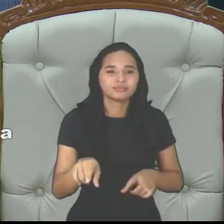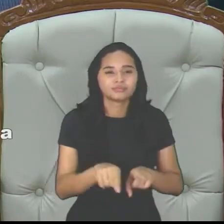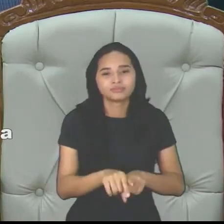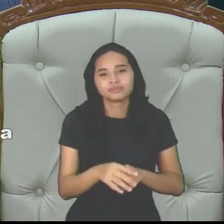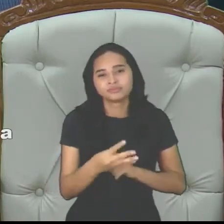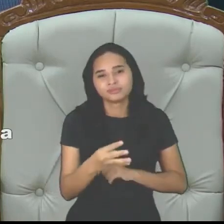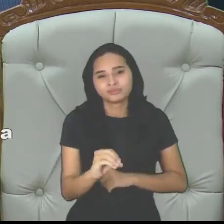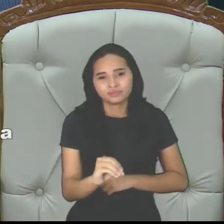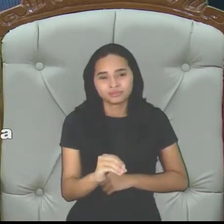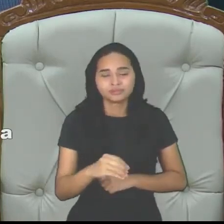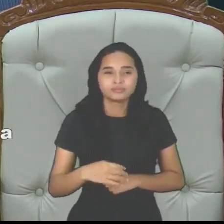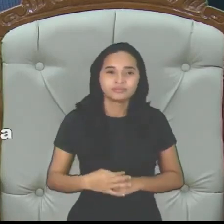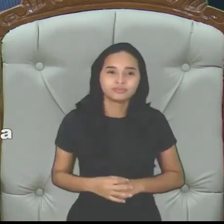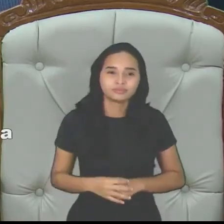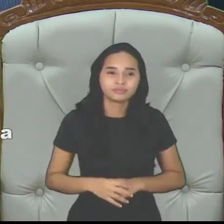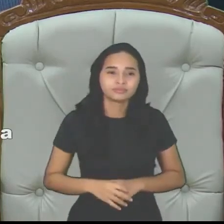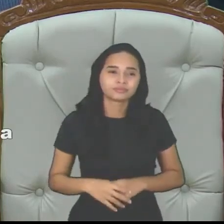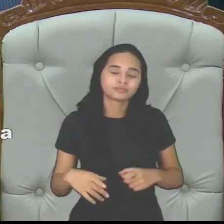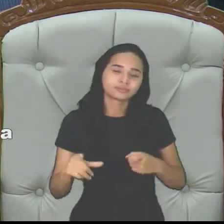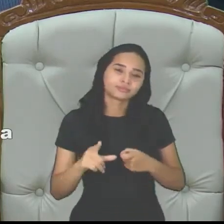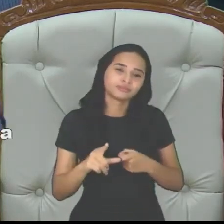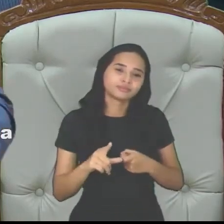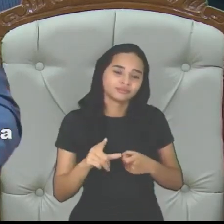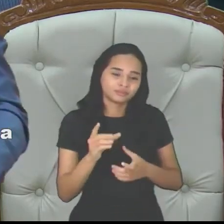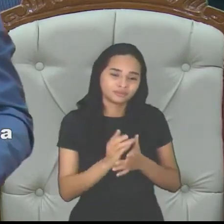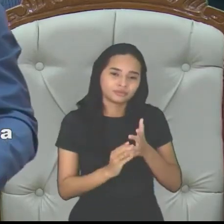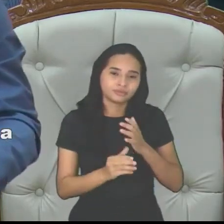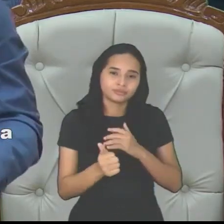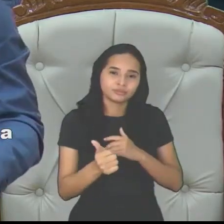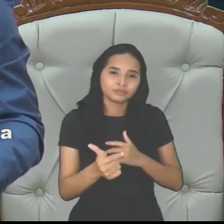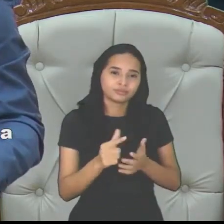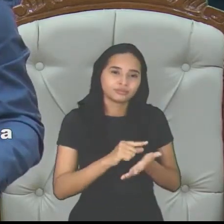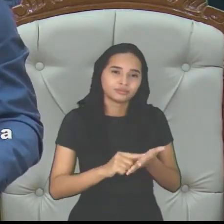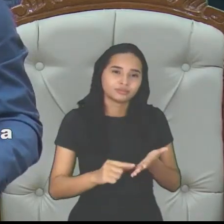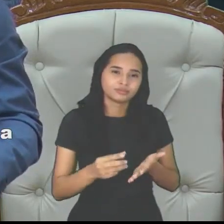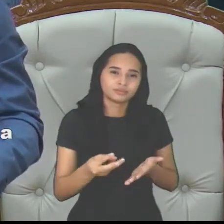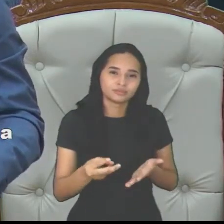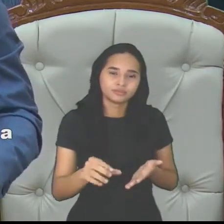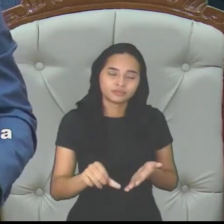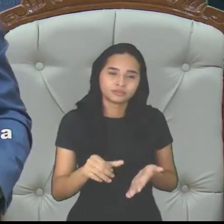favor. Lucas 12, 39 e 40.